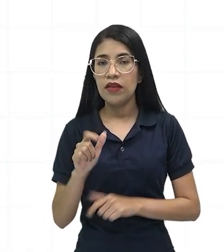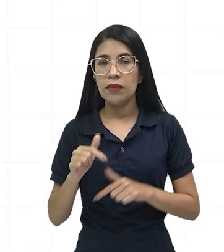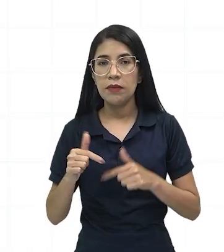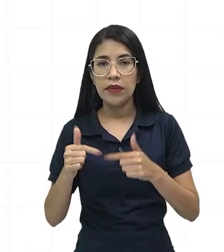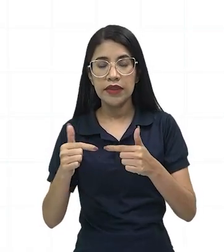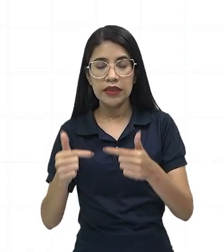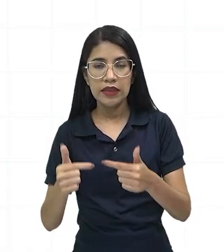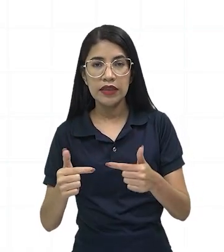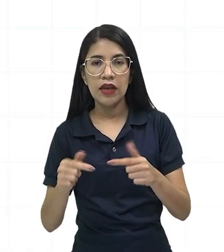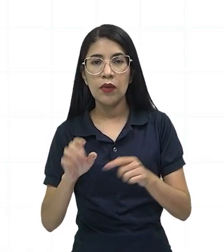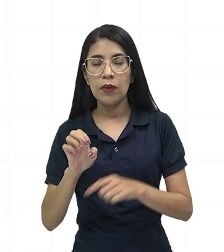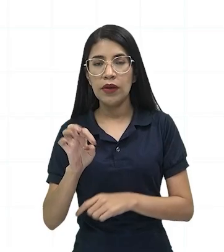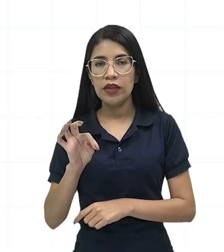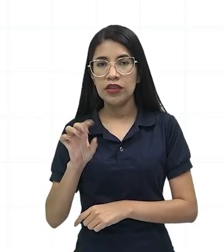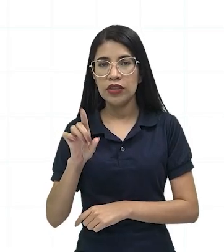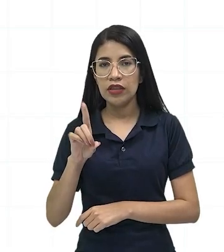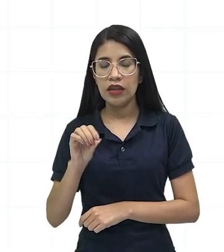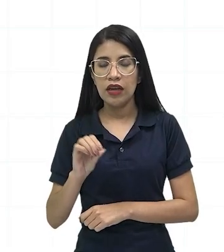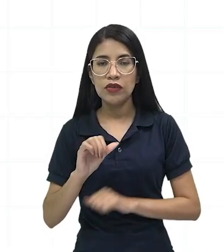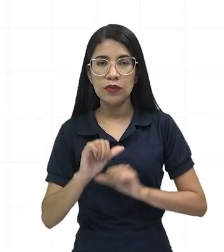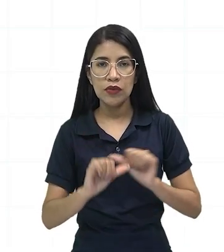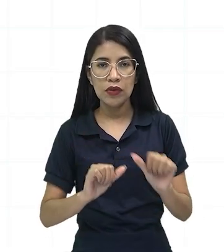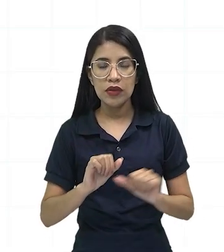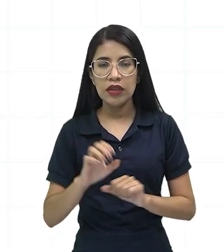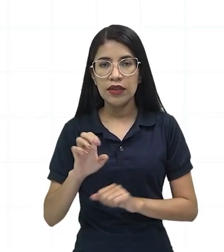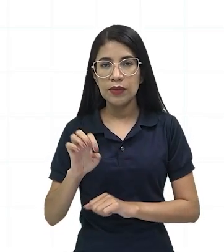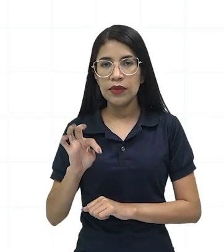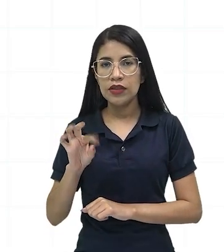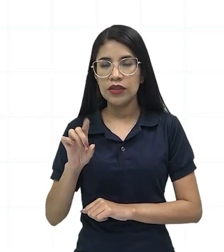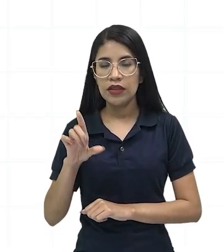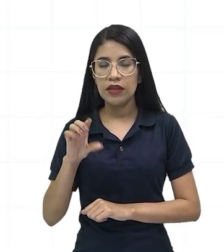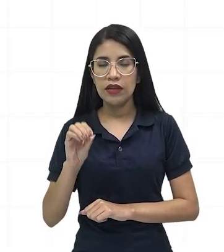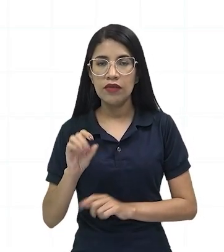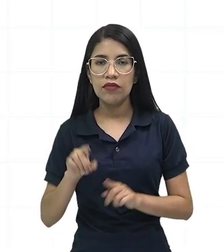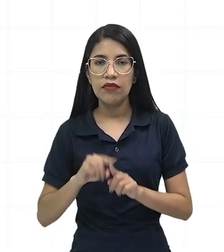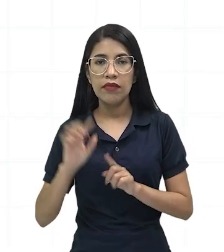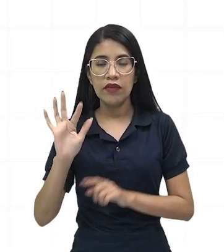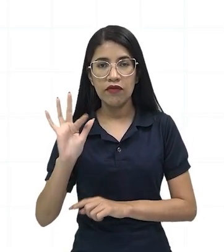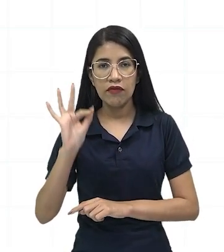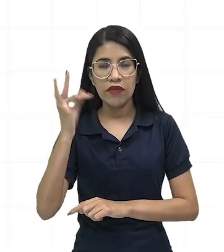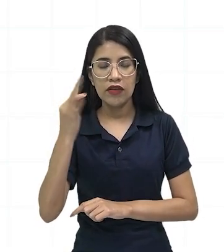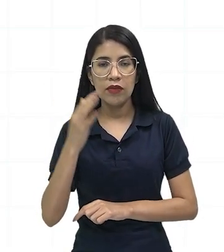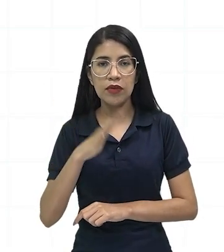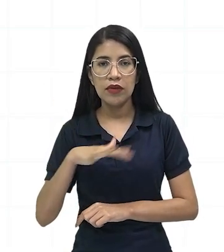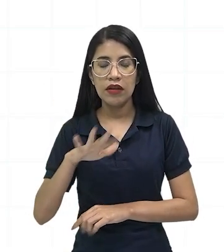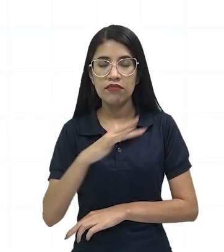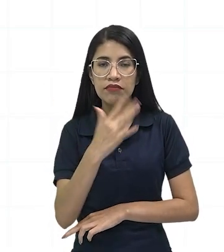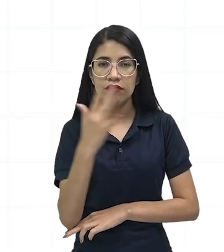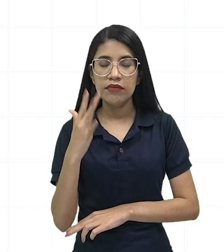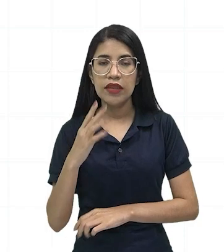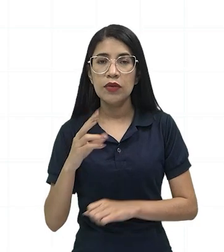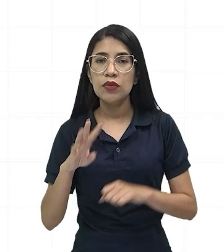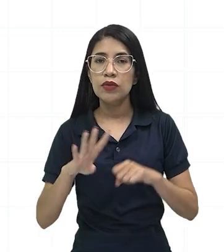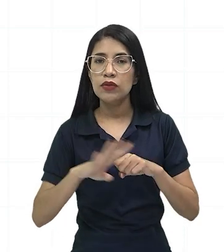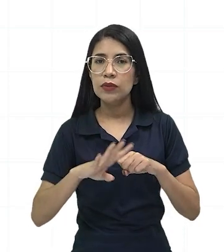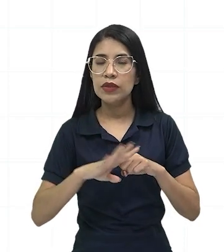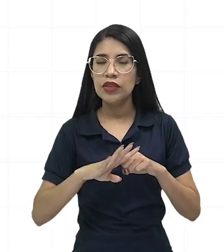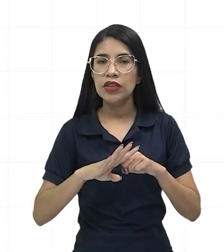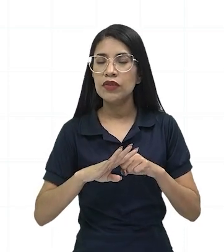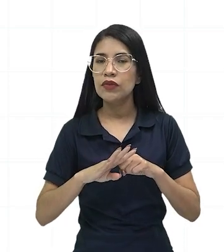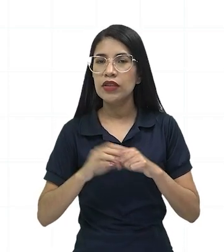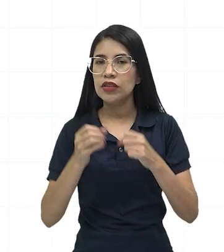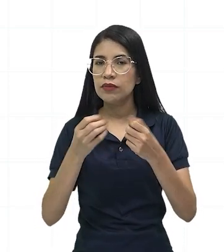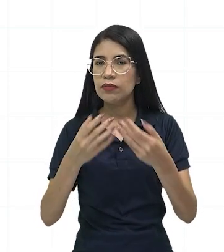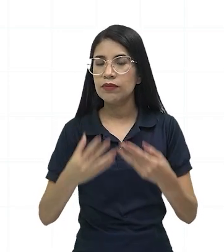ação, estado, mudança de estado ou fenômeno da natureza. Quando a gente fala sobre substantivos, nós falamos sobre dar nome